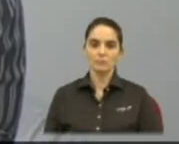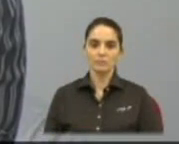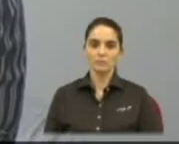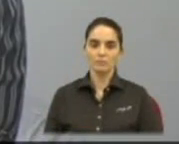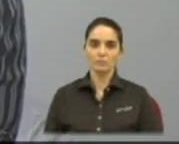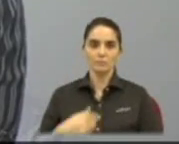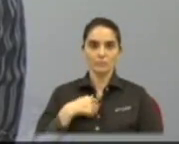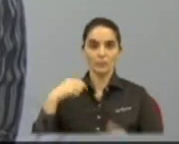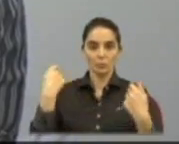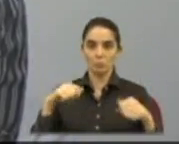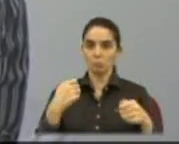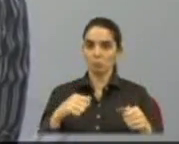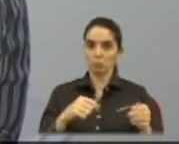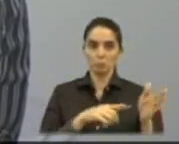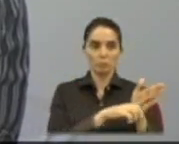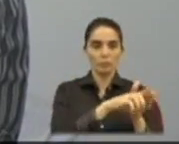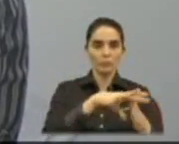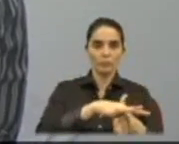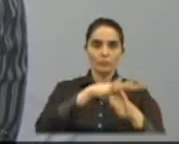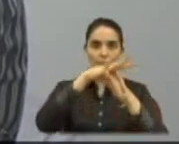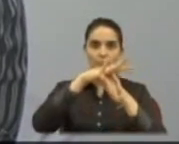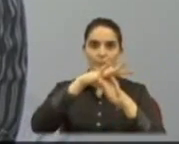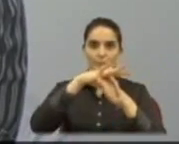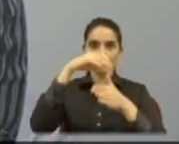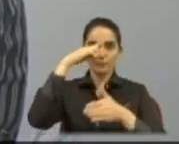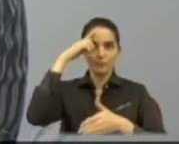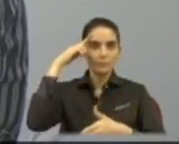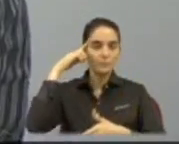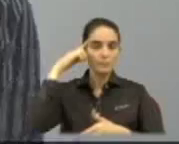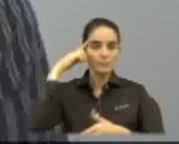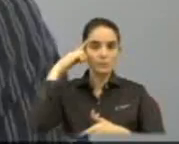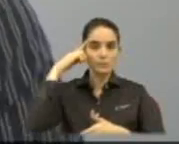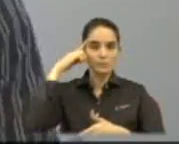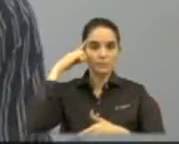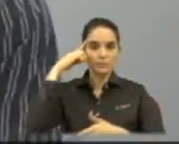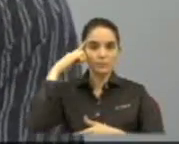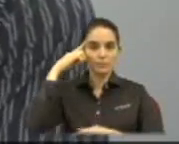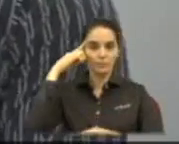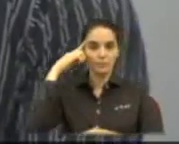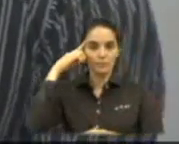Eu preciso só consultar os líderes. Vereador Wilson.